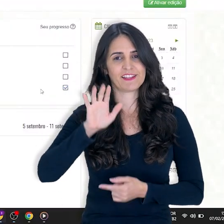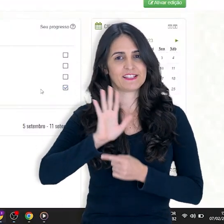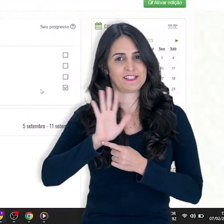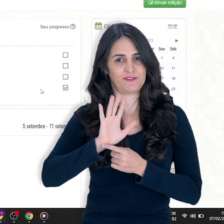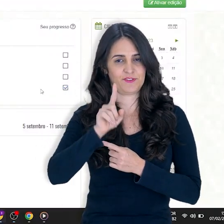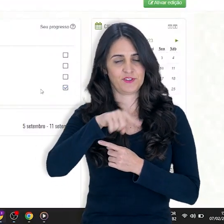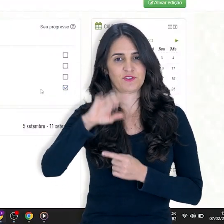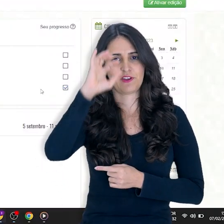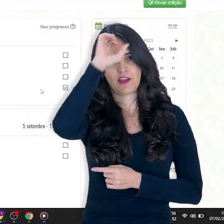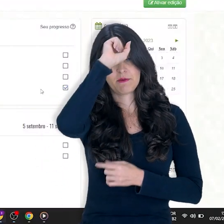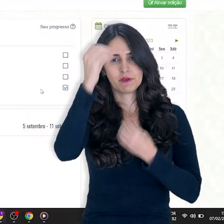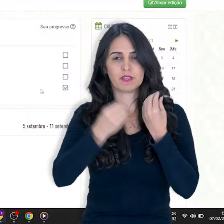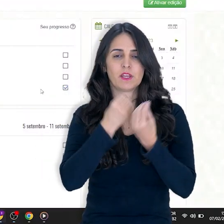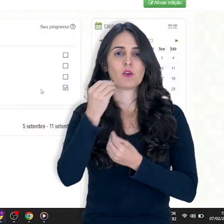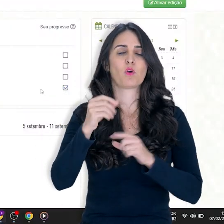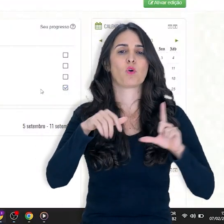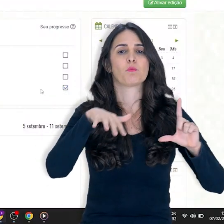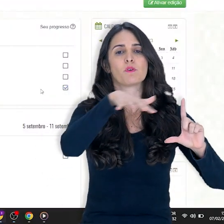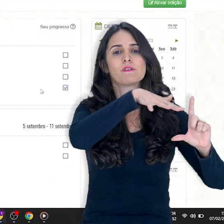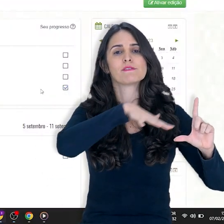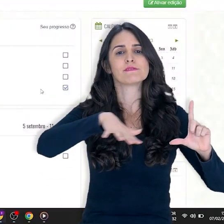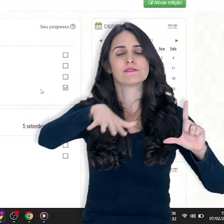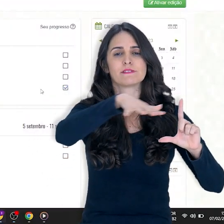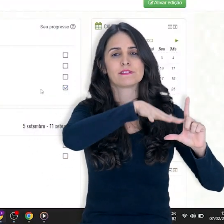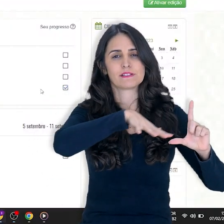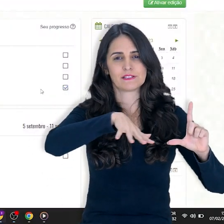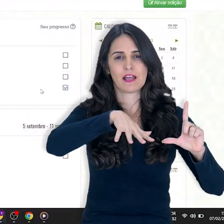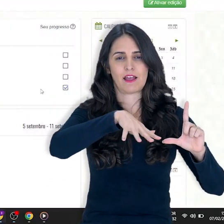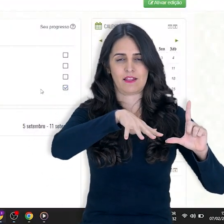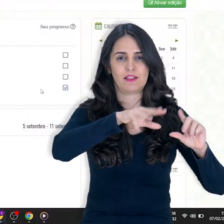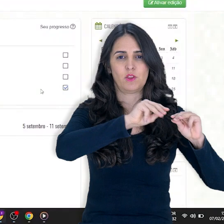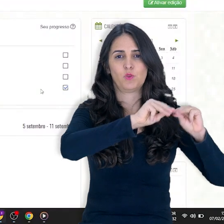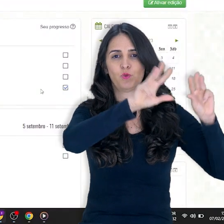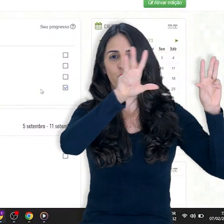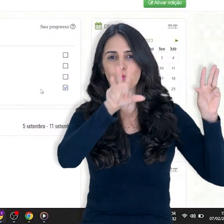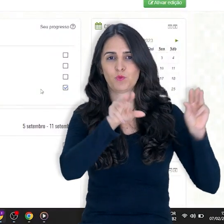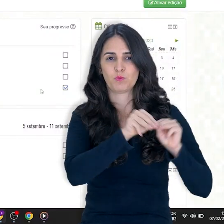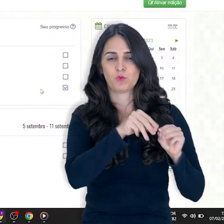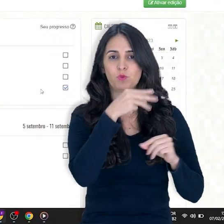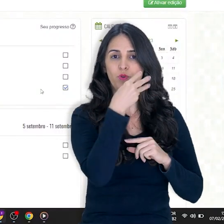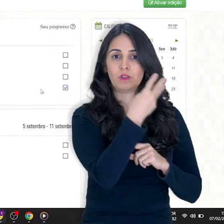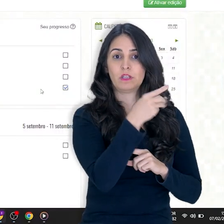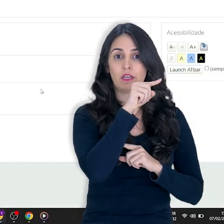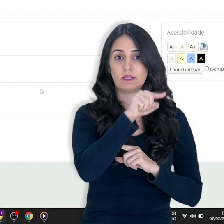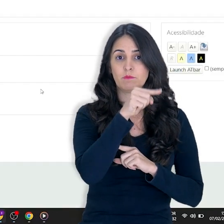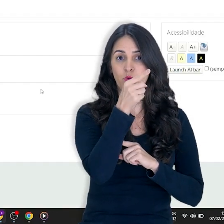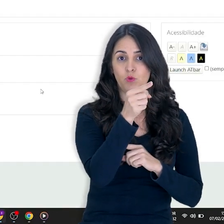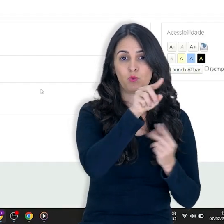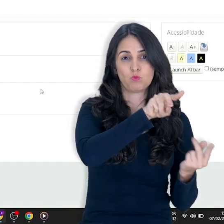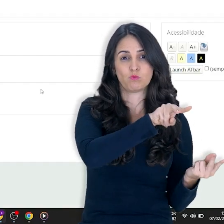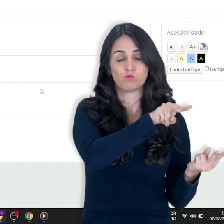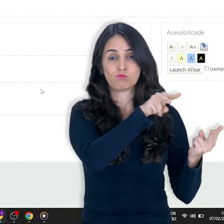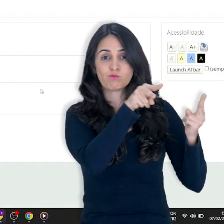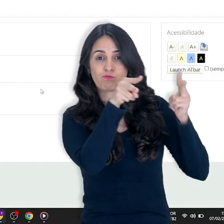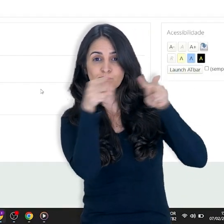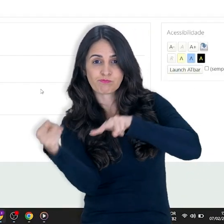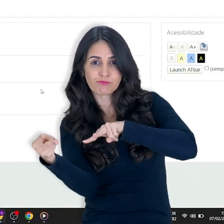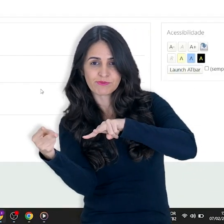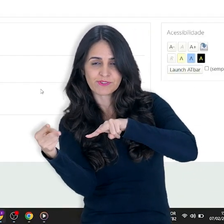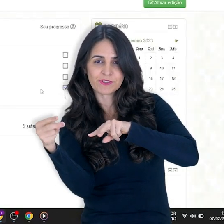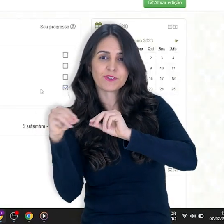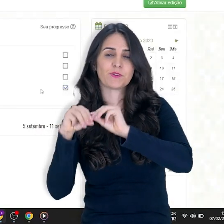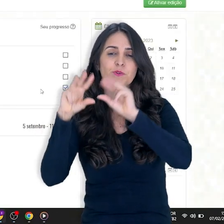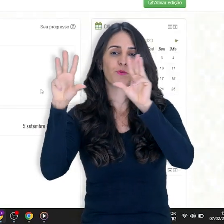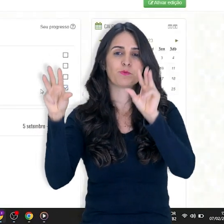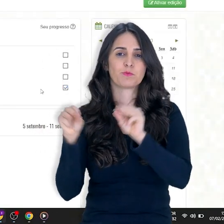Olá, nesse vídeo a gente vai aprender como levar uma sala do Moodle 3.1 para o Moodle 3.9, que é essa aqui.